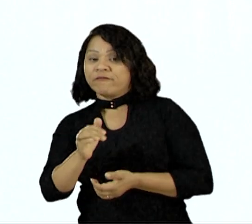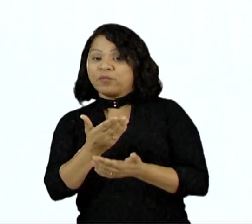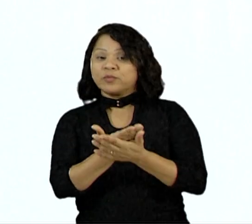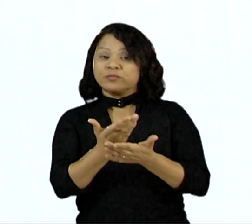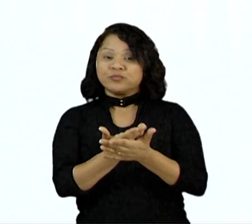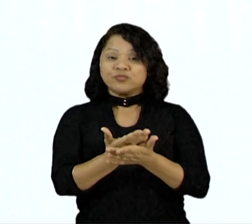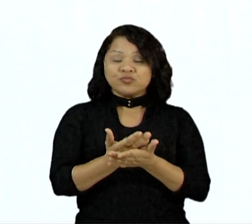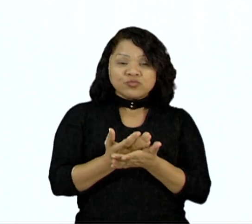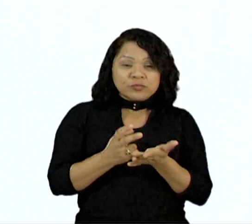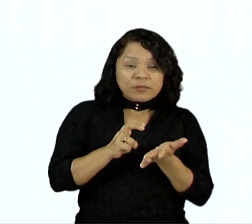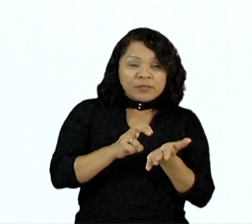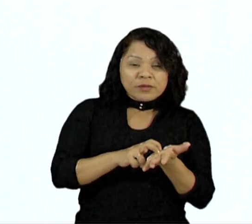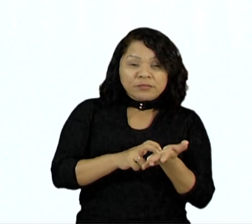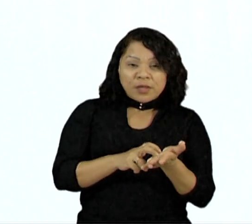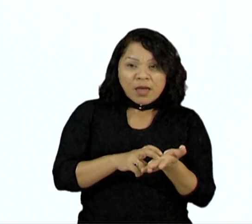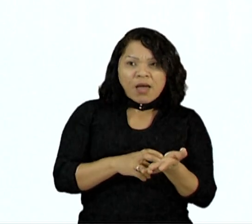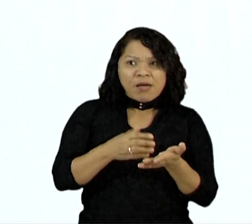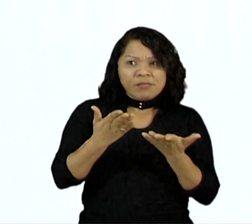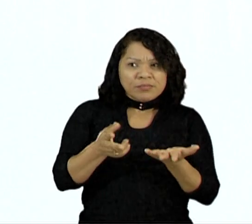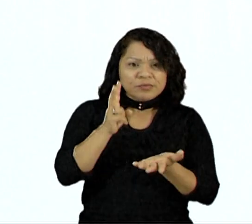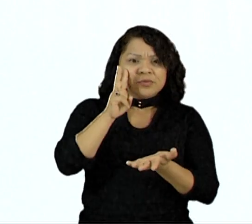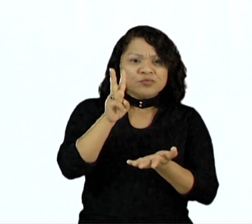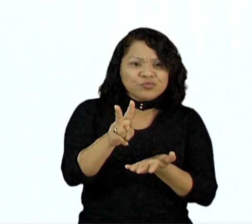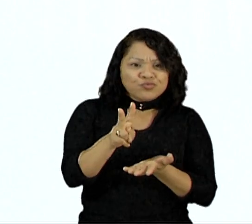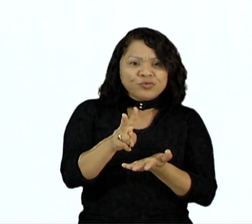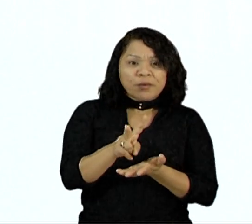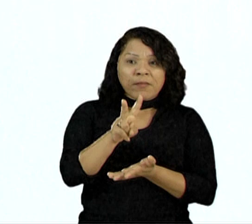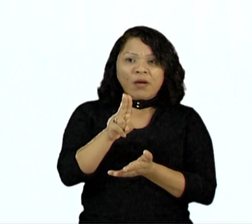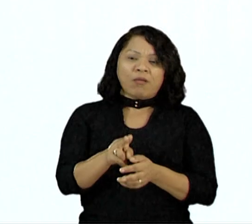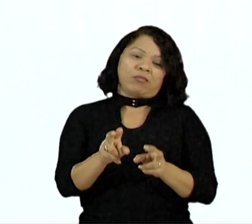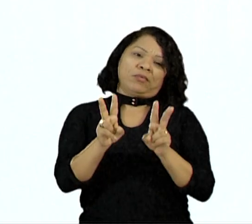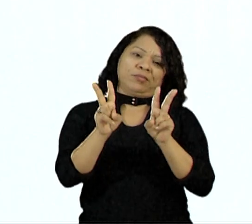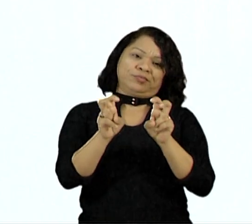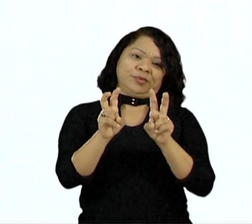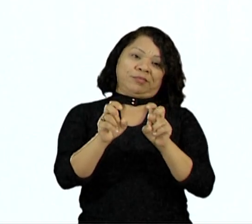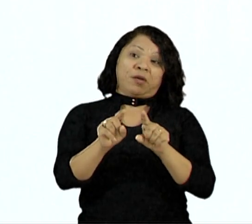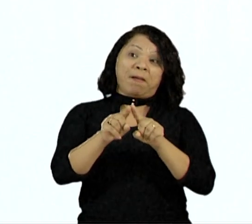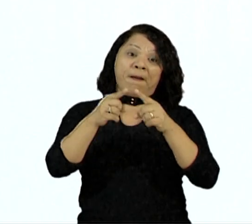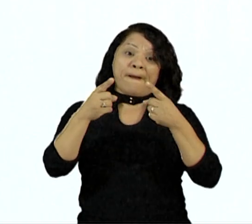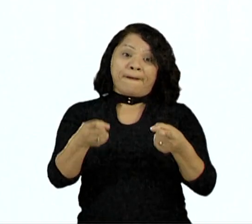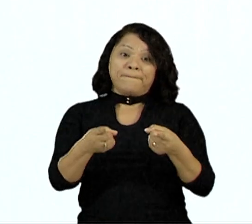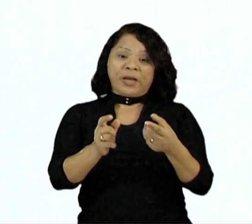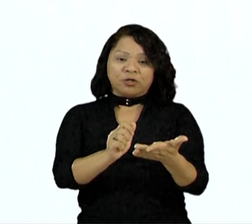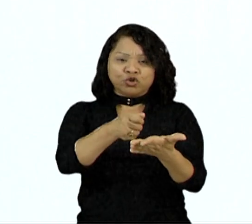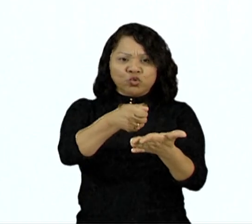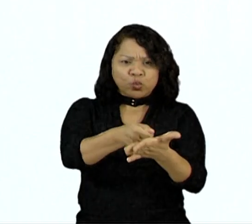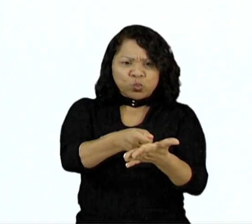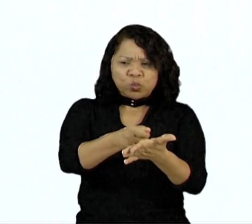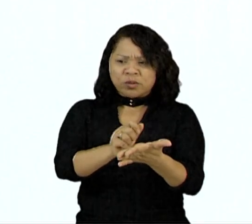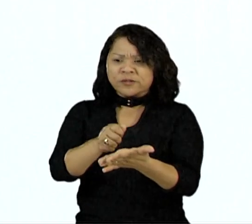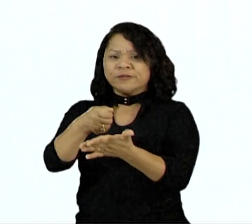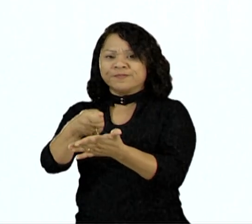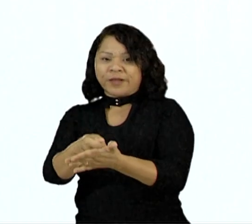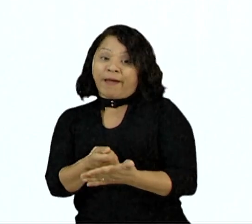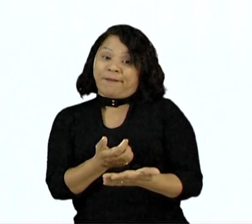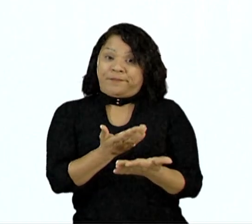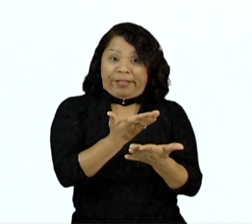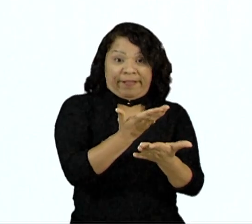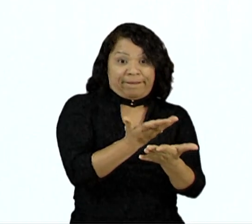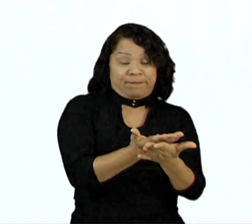aí o mesmo tema, mas 2 frases, 2 afirmações. Ela vai estudar mais